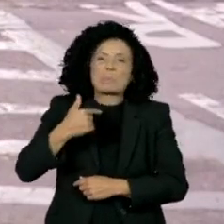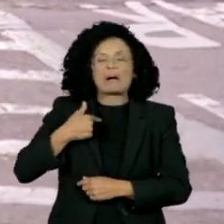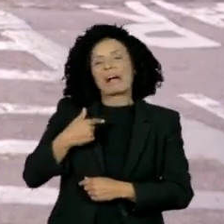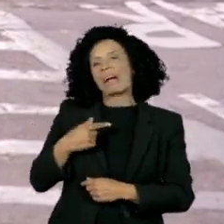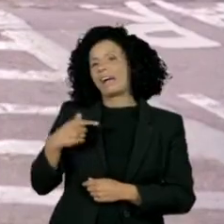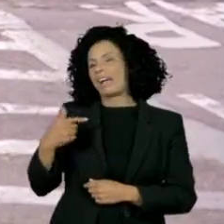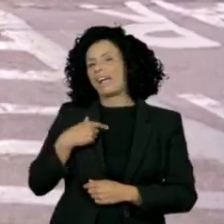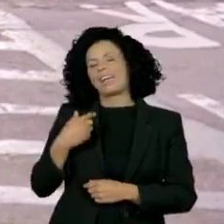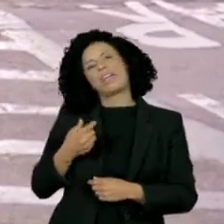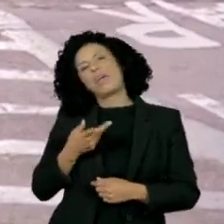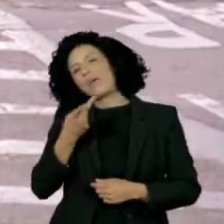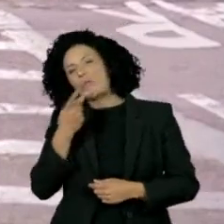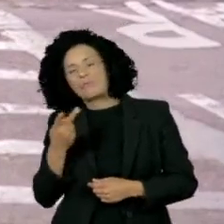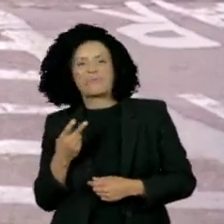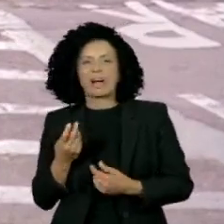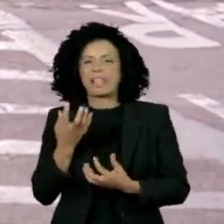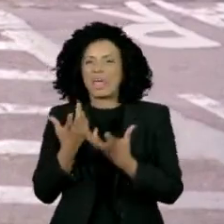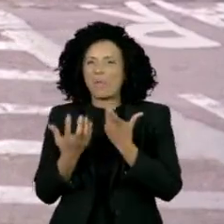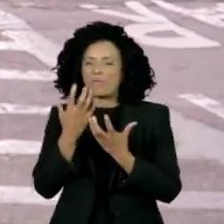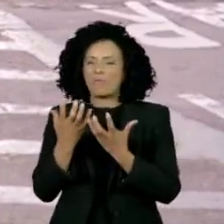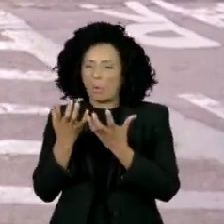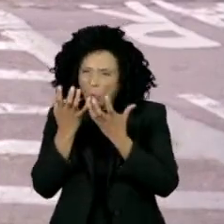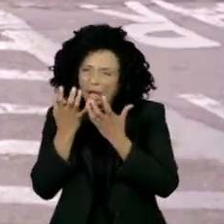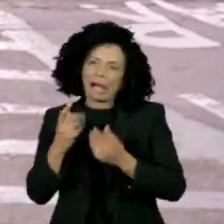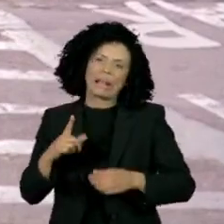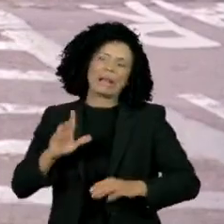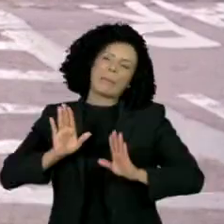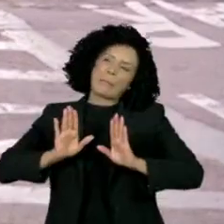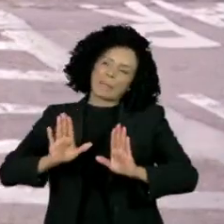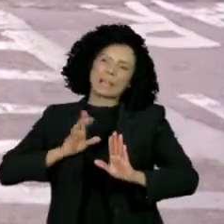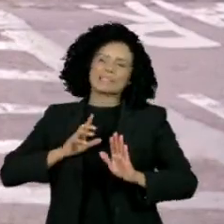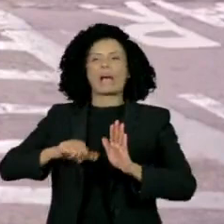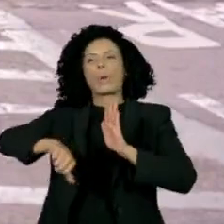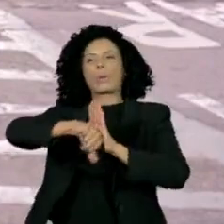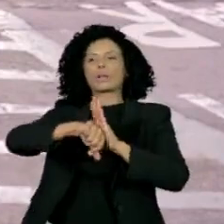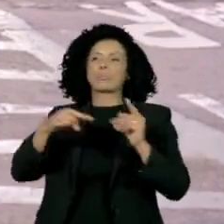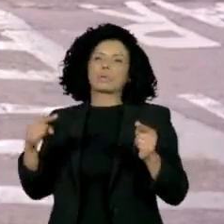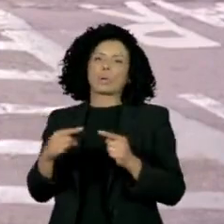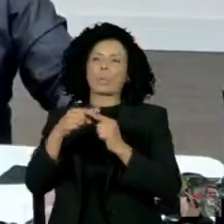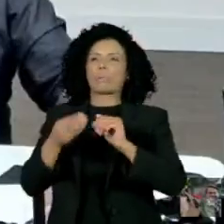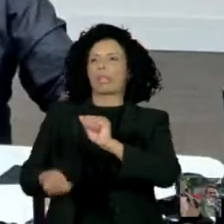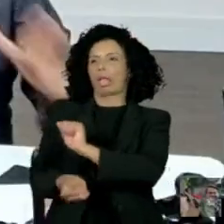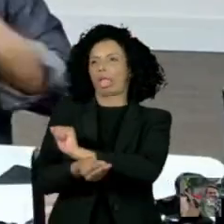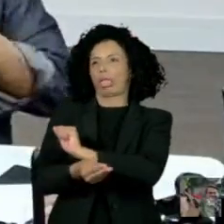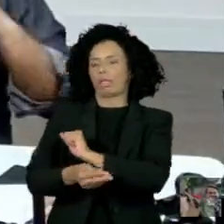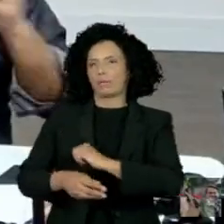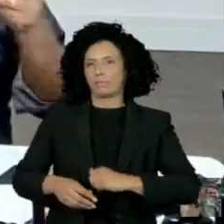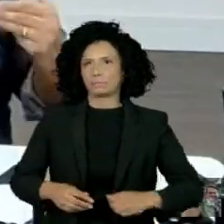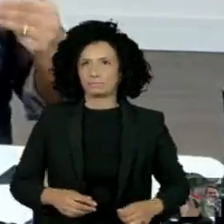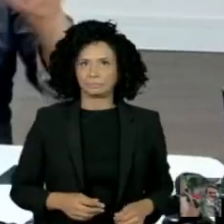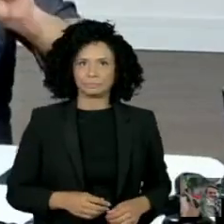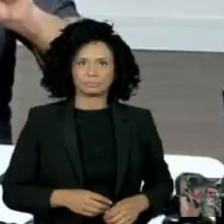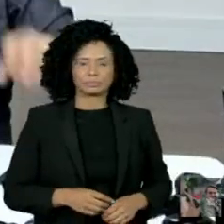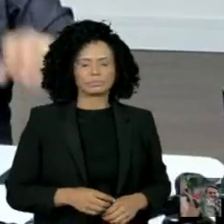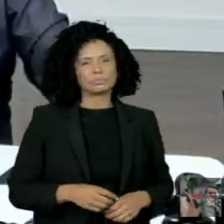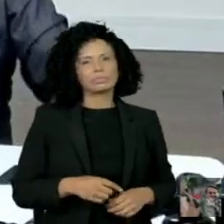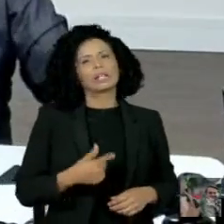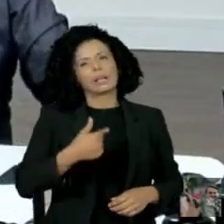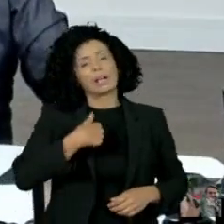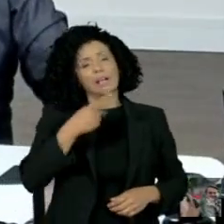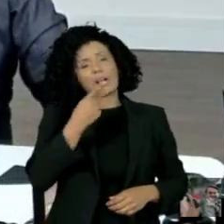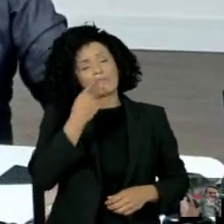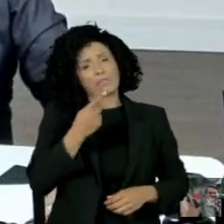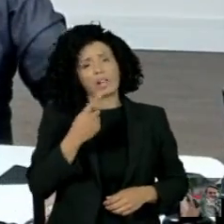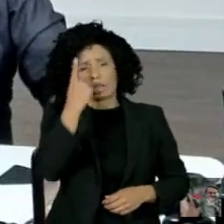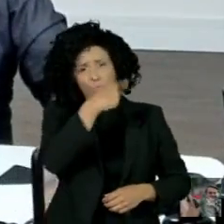os argumentos de que os crimes praticados por Ribeiro configuram corrupção. Vamos ouvir. Eu falei lá atrás que botava a cara